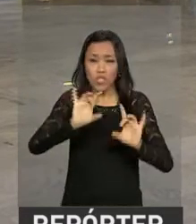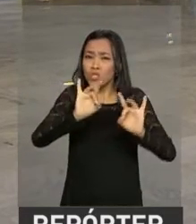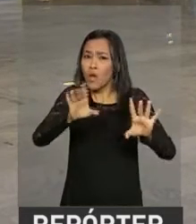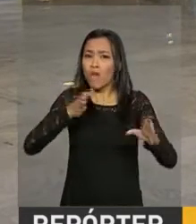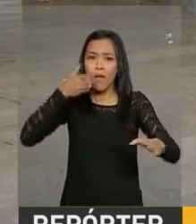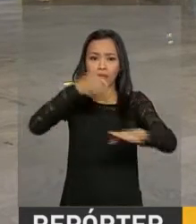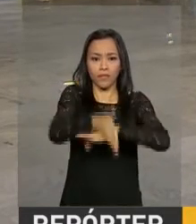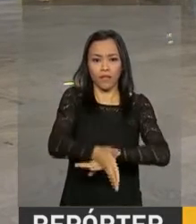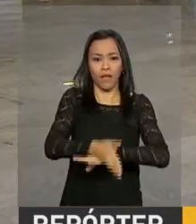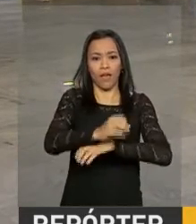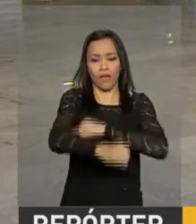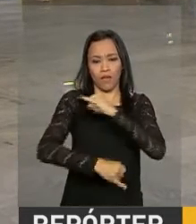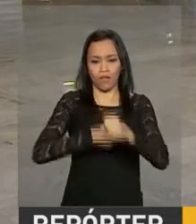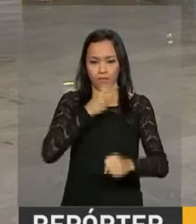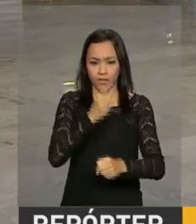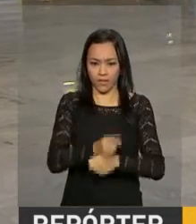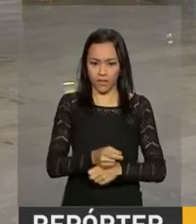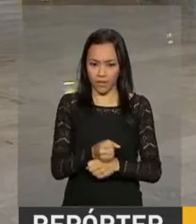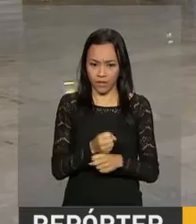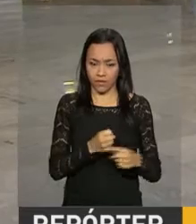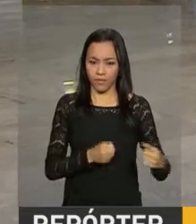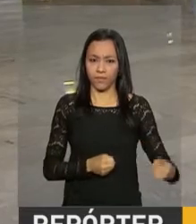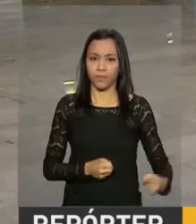basta acessar o site